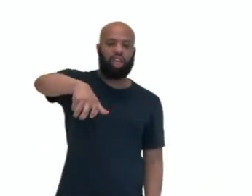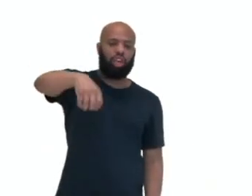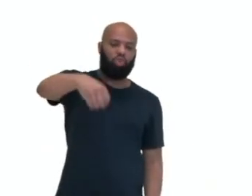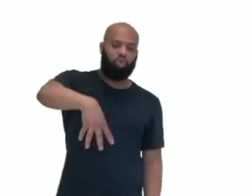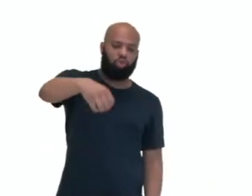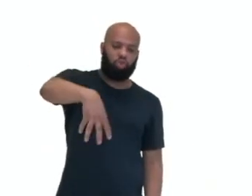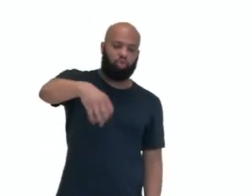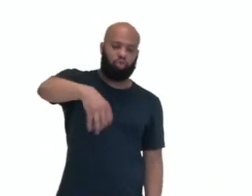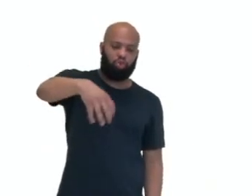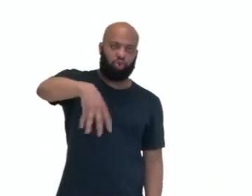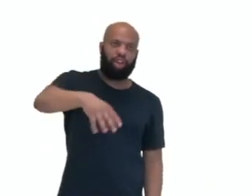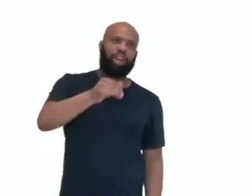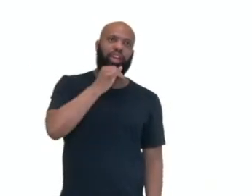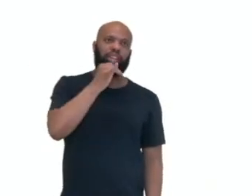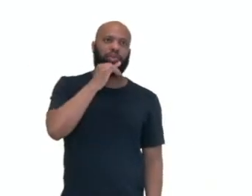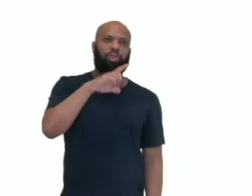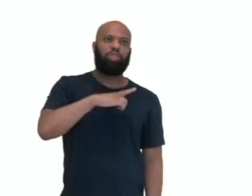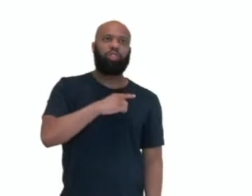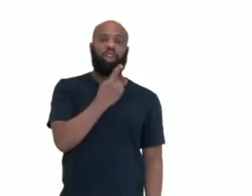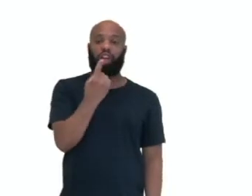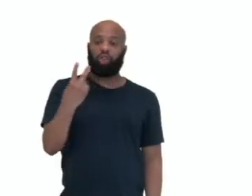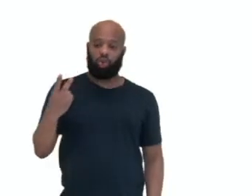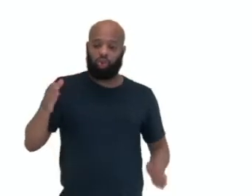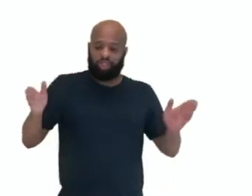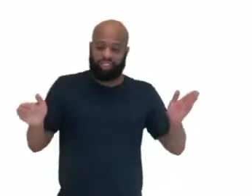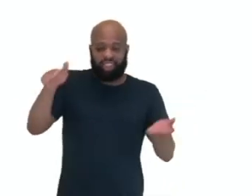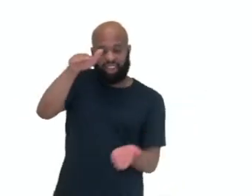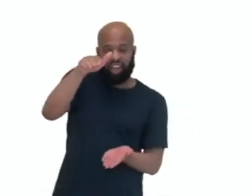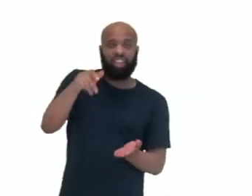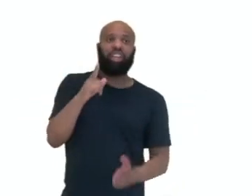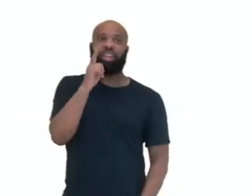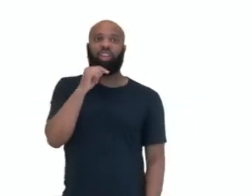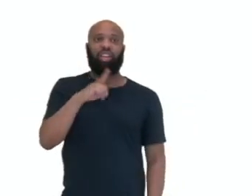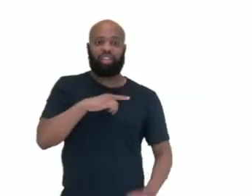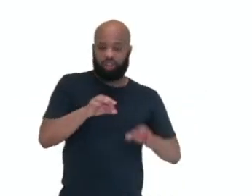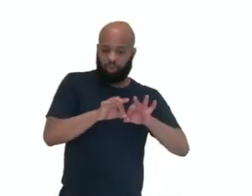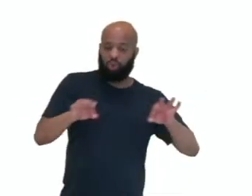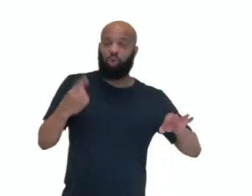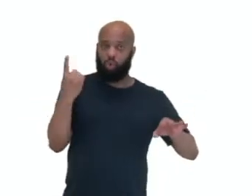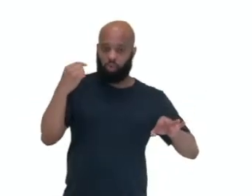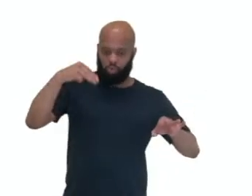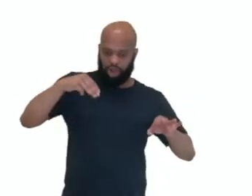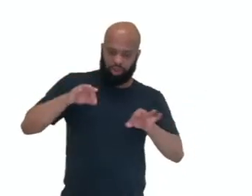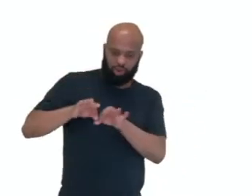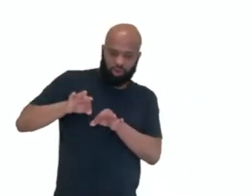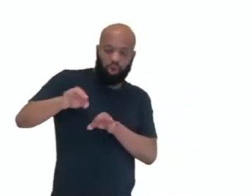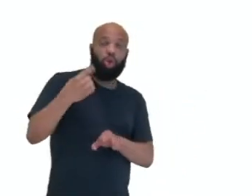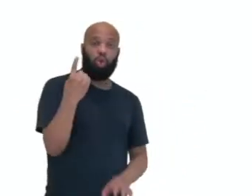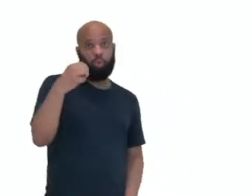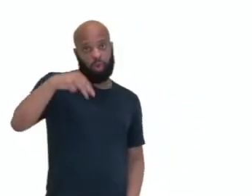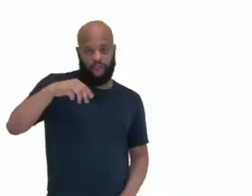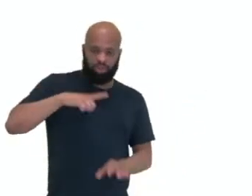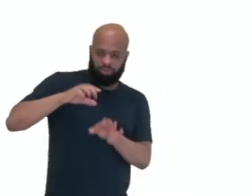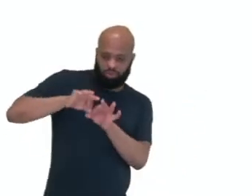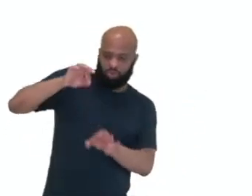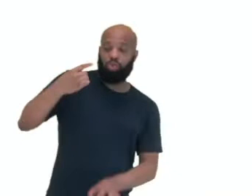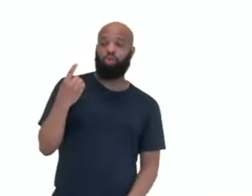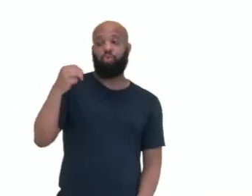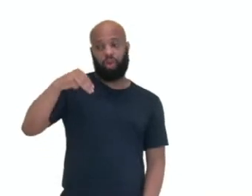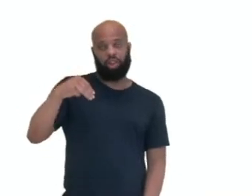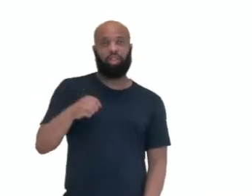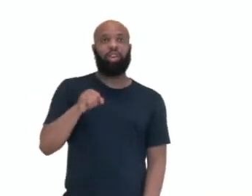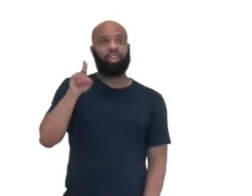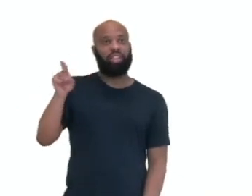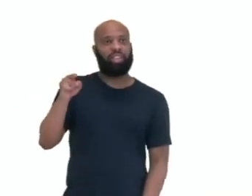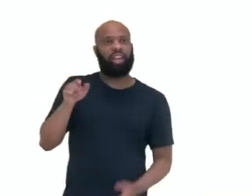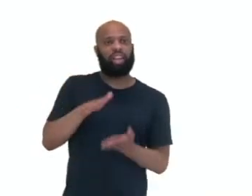Por exemplo, 12 caixas de água com 1 metro, né, de cada lado. Então, quer dizer, né, que se ele consumiu 12 metros